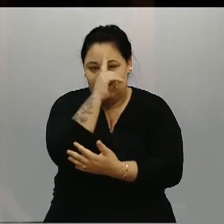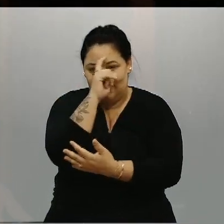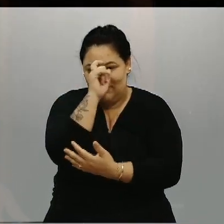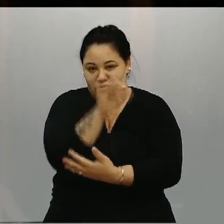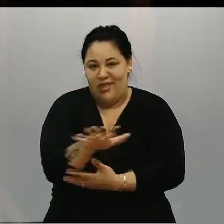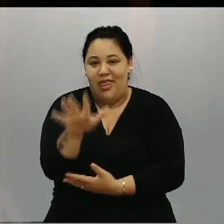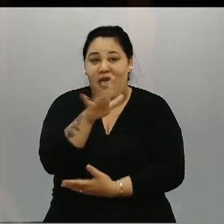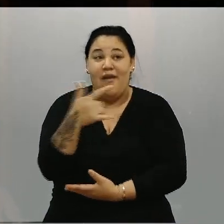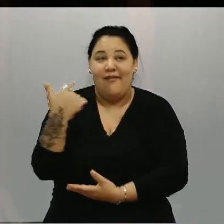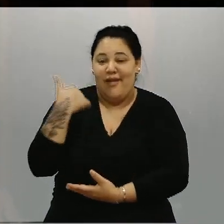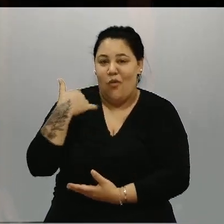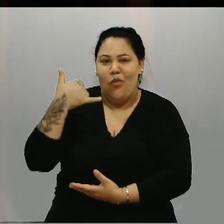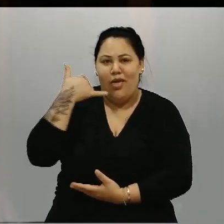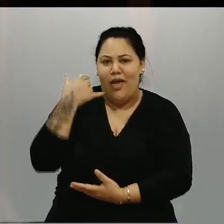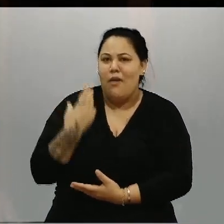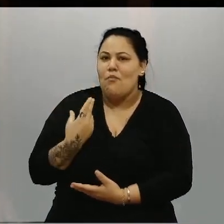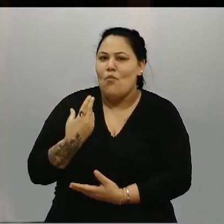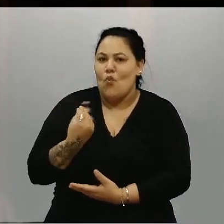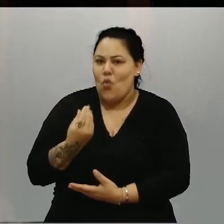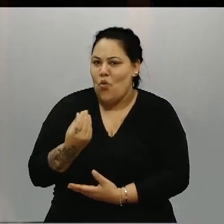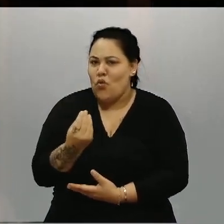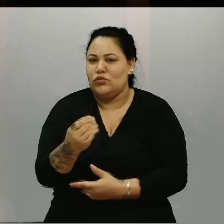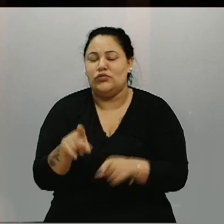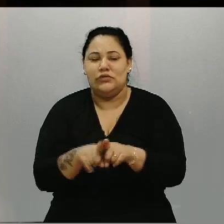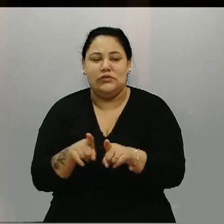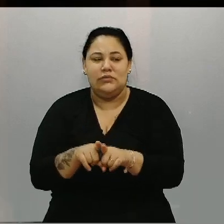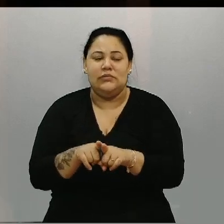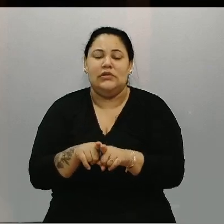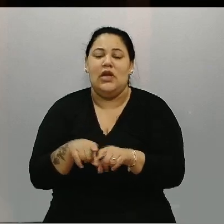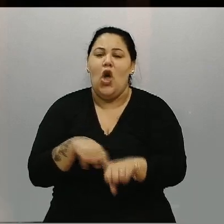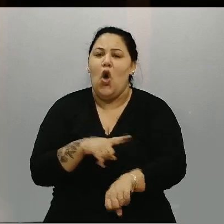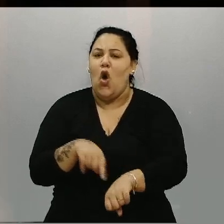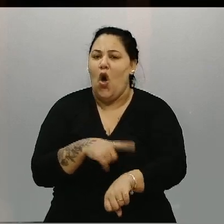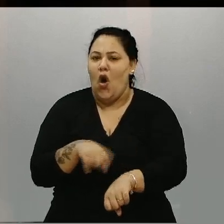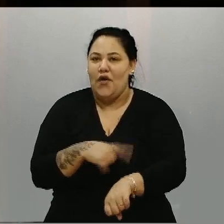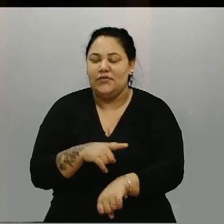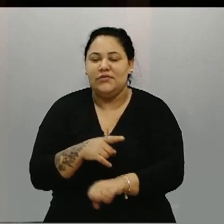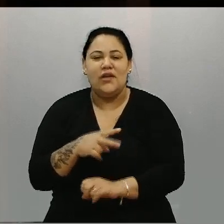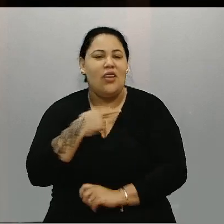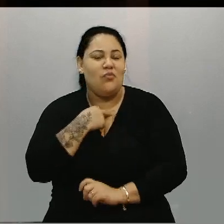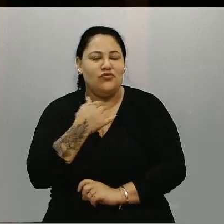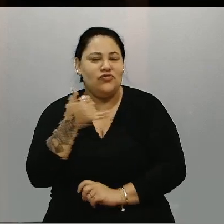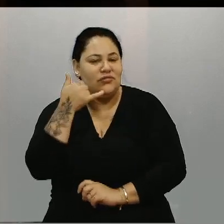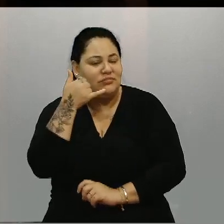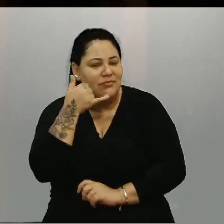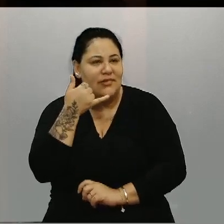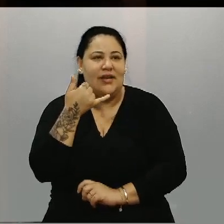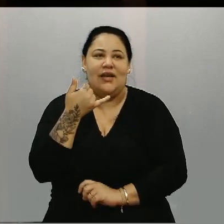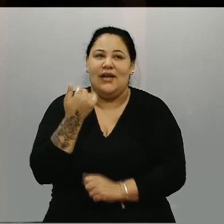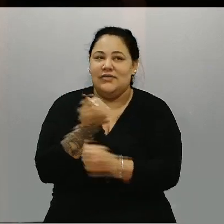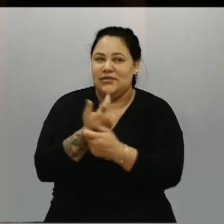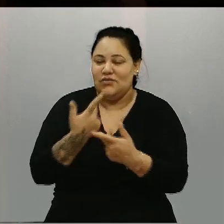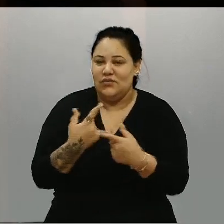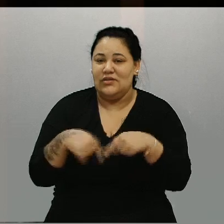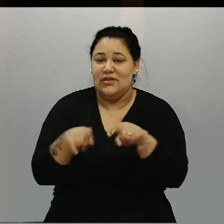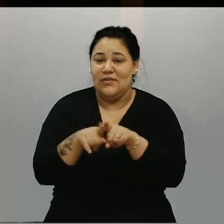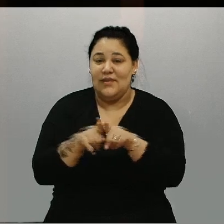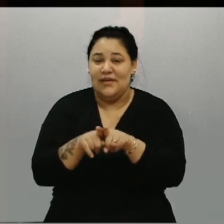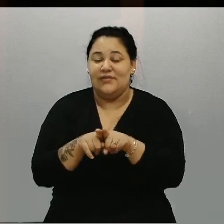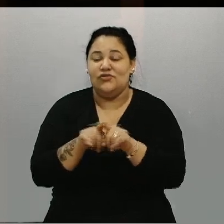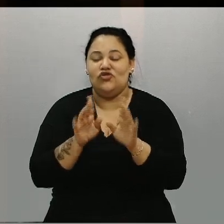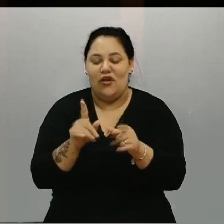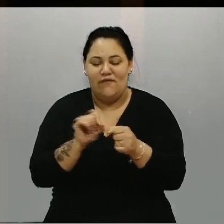vezes, fora de hora, fim de semana e tudo. Se não podia atender de imediato a questão de leitos, quantas vezes a gente fez isso,